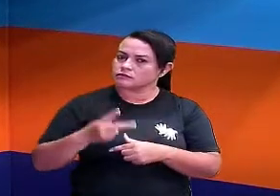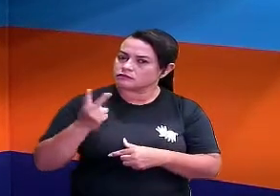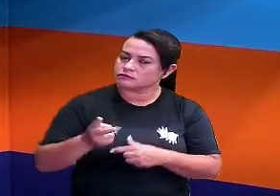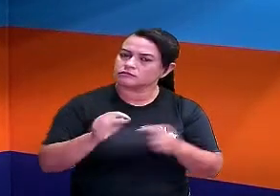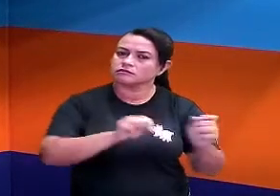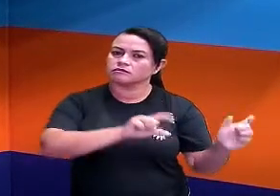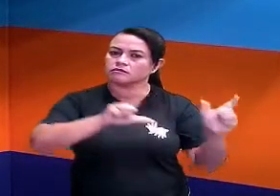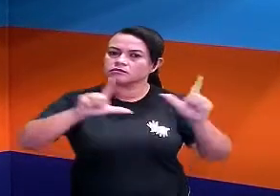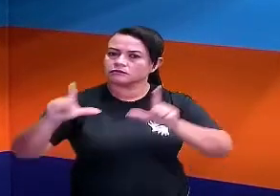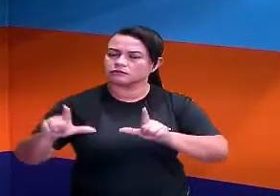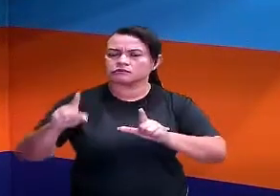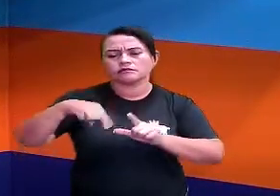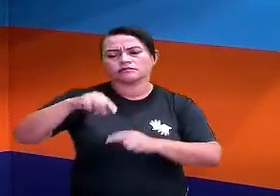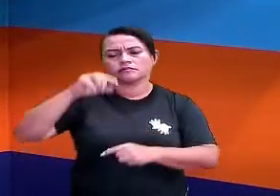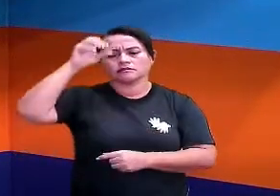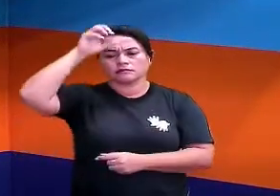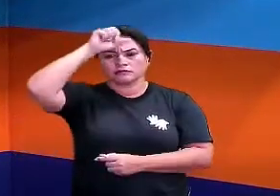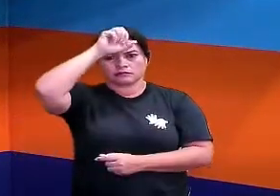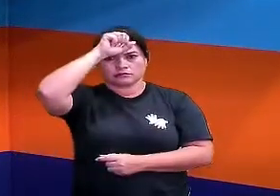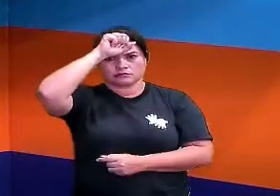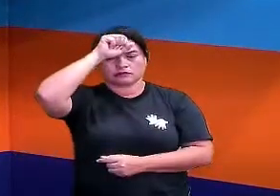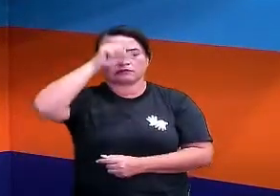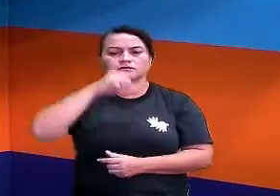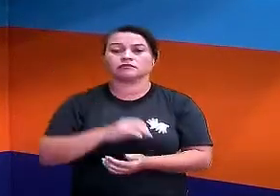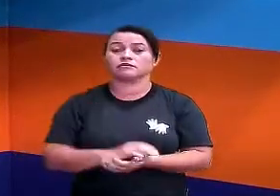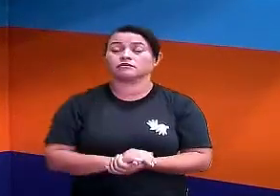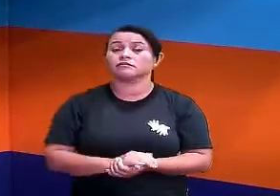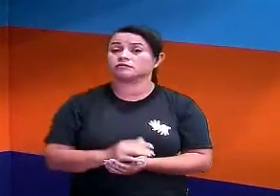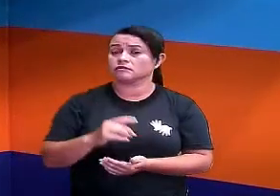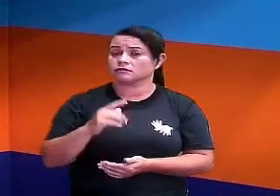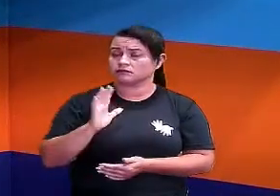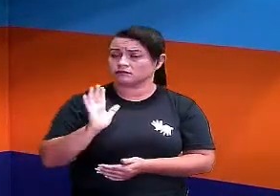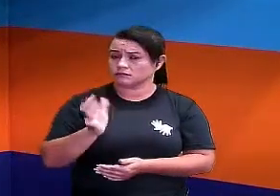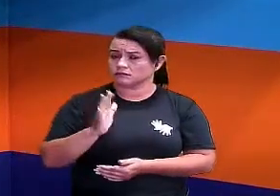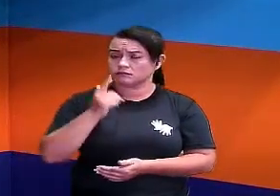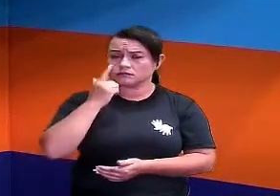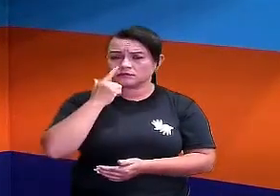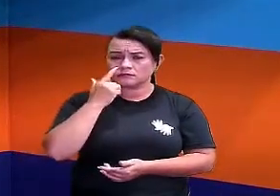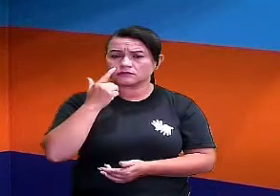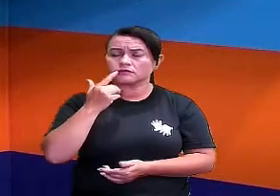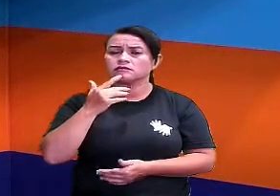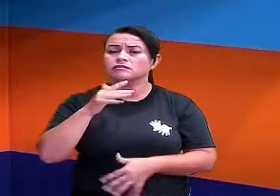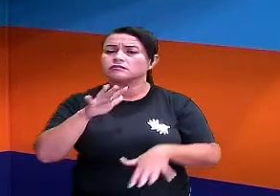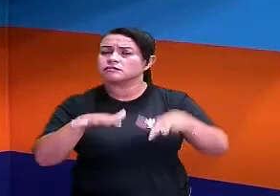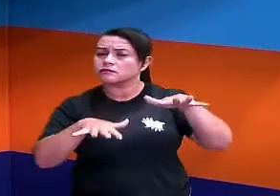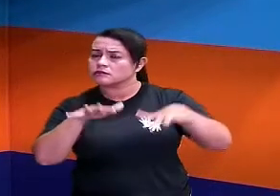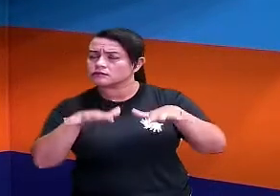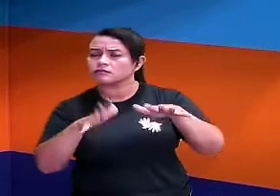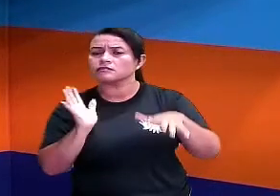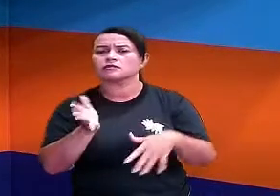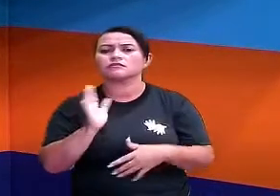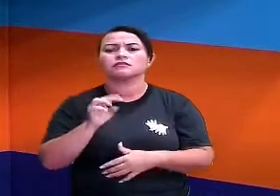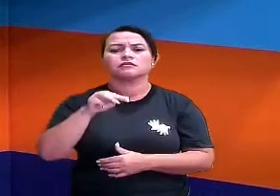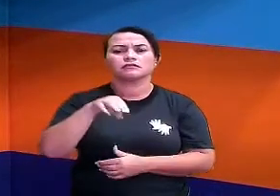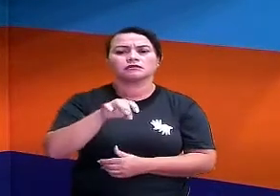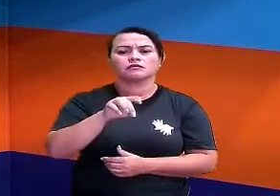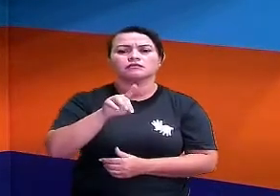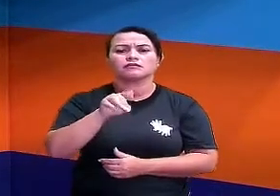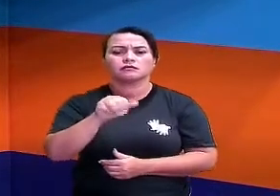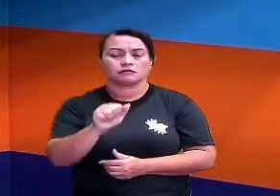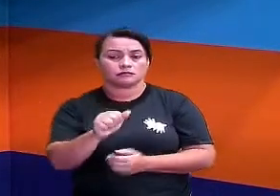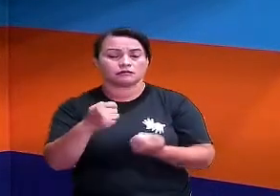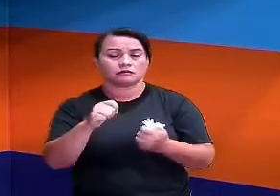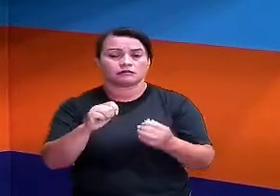gente possa compreender mais ainda. Então, a média a gente já viu que eu preciso fazer o quê? Adicionar todos